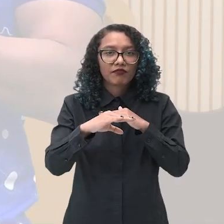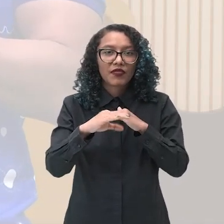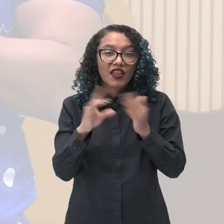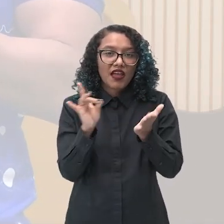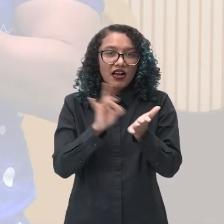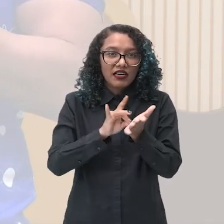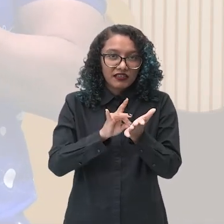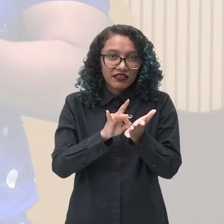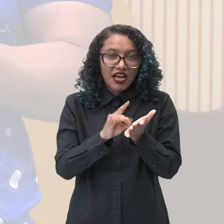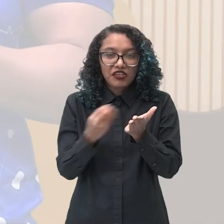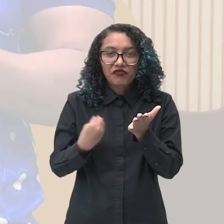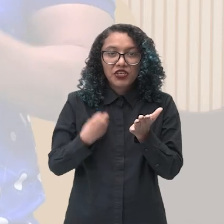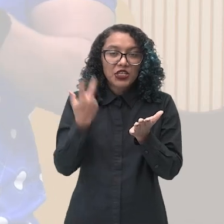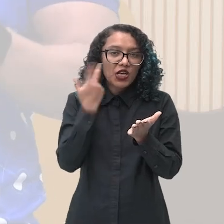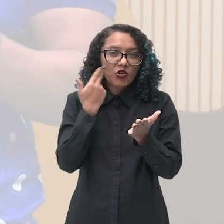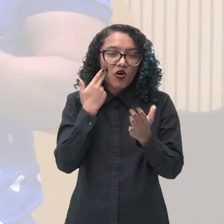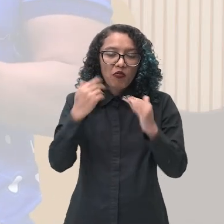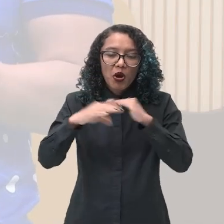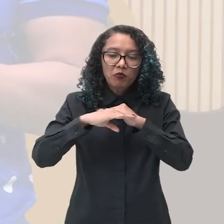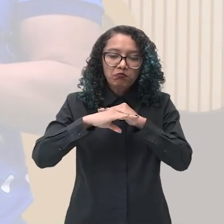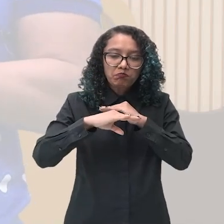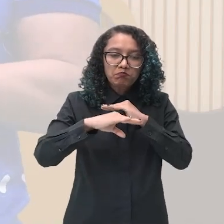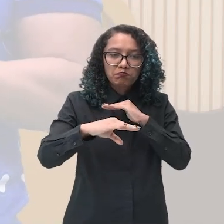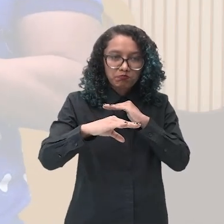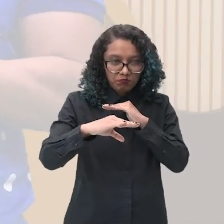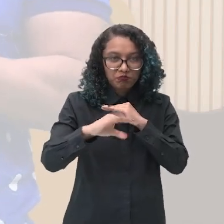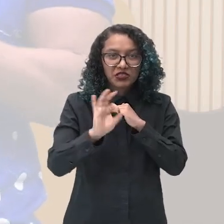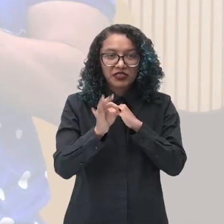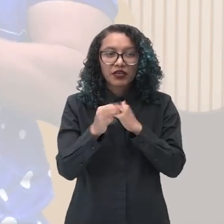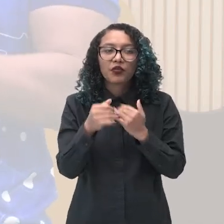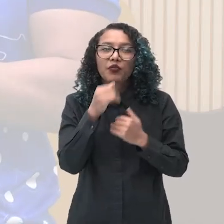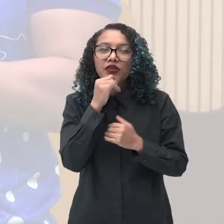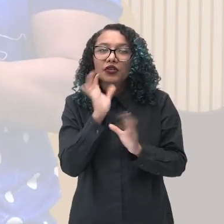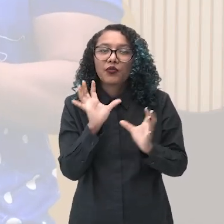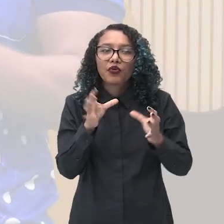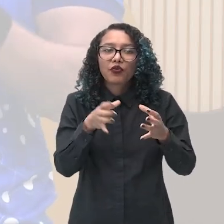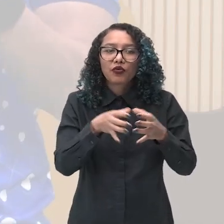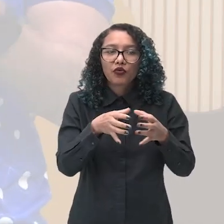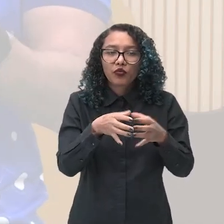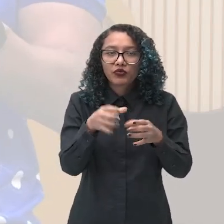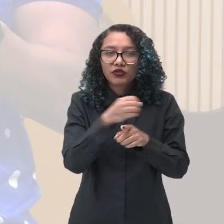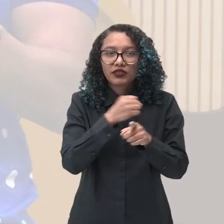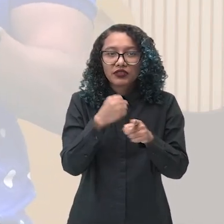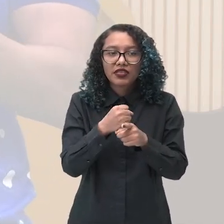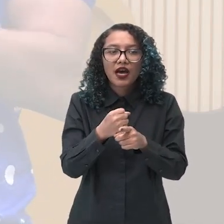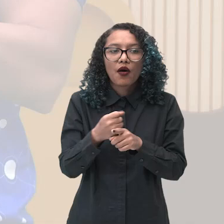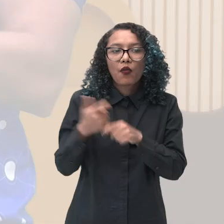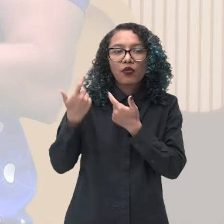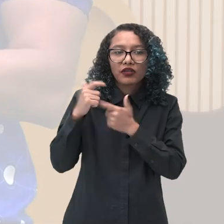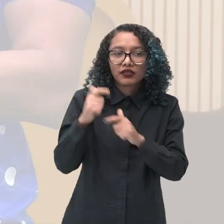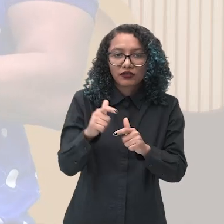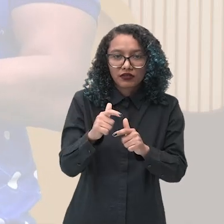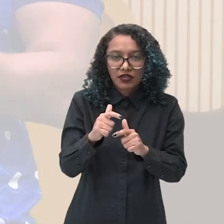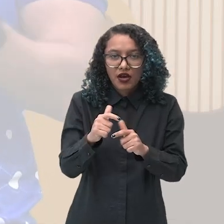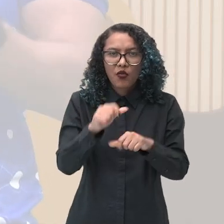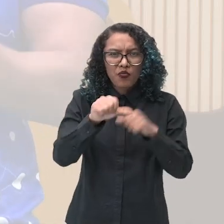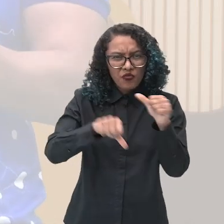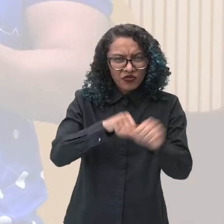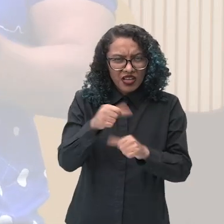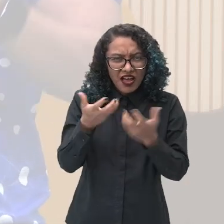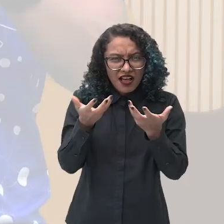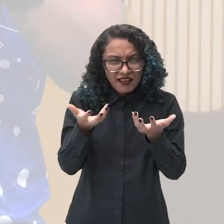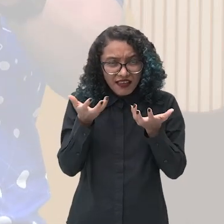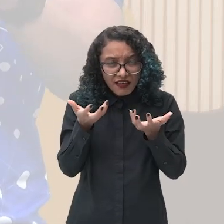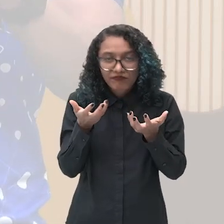gente tem estabelecida. Um exemplo, os movimentos sociais conservadores. O que eles querem ali, professor? Querem mudar alguma coisa?